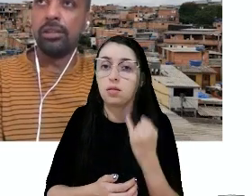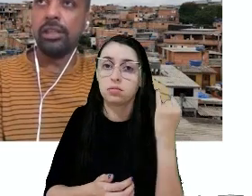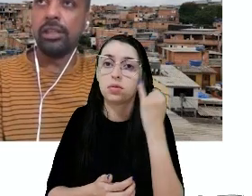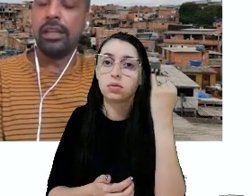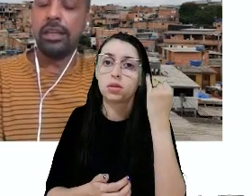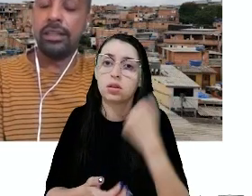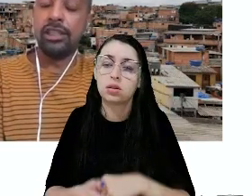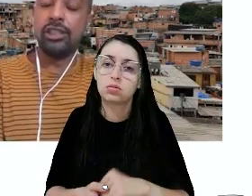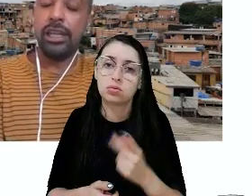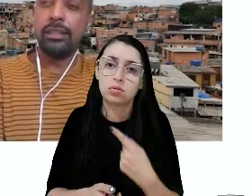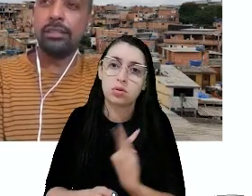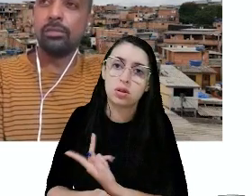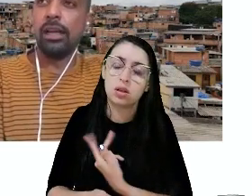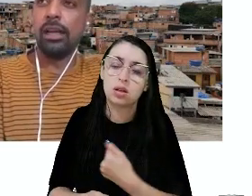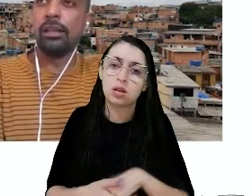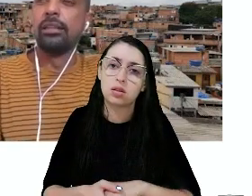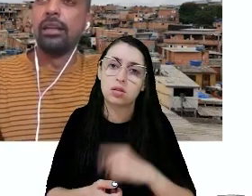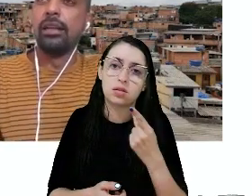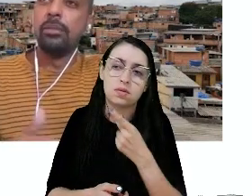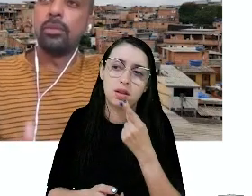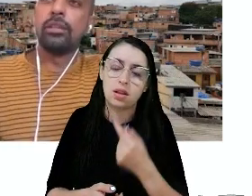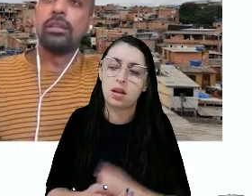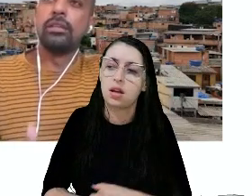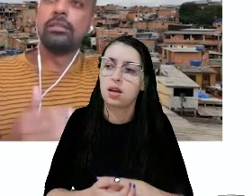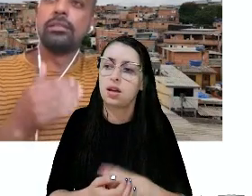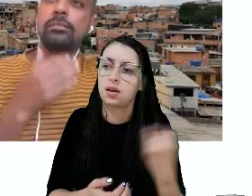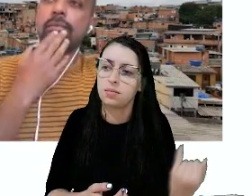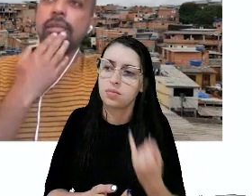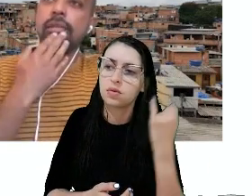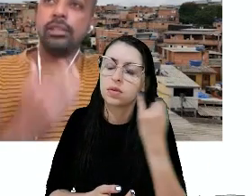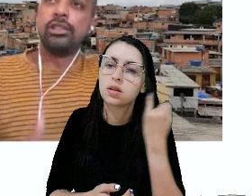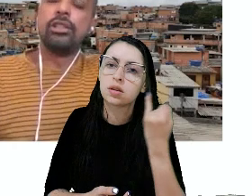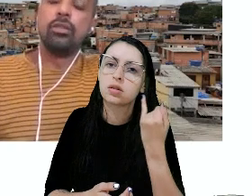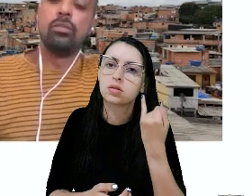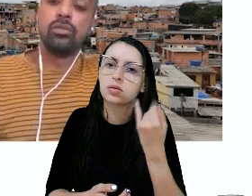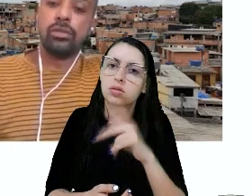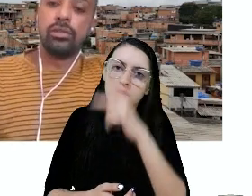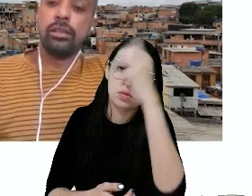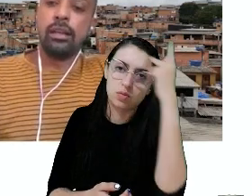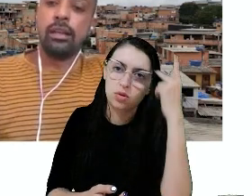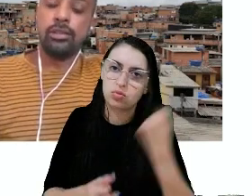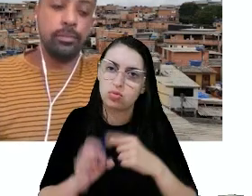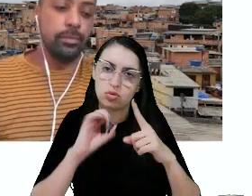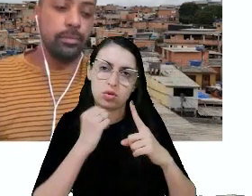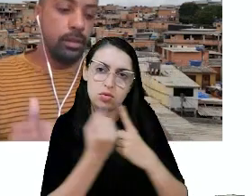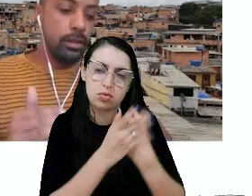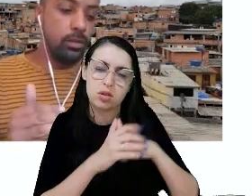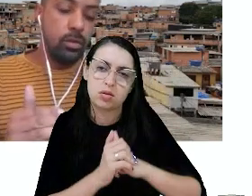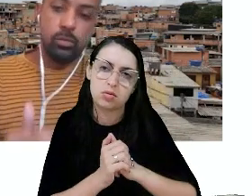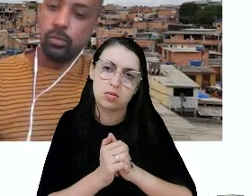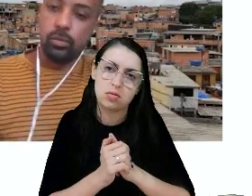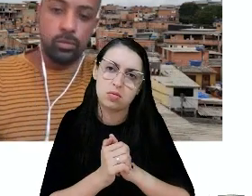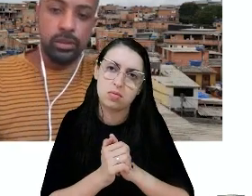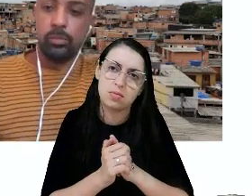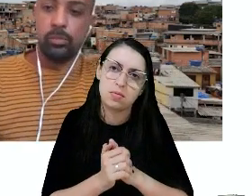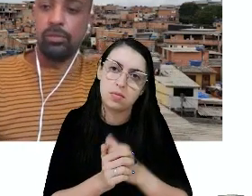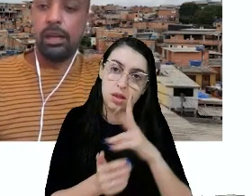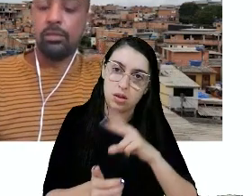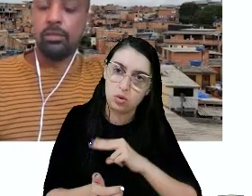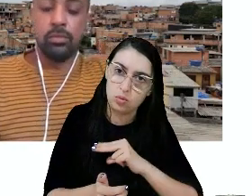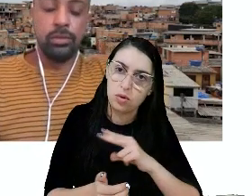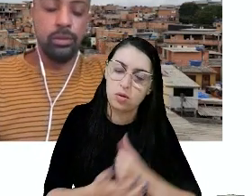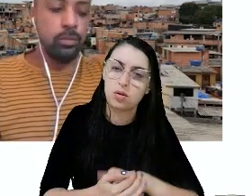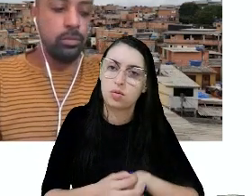é muito importante a gente ressaltar a importância que a gente tem como sociedade, como